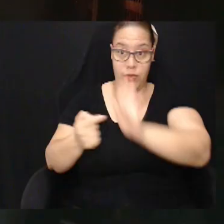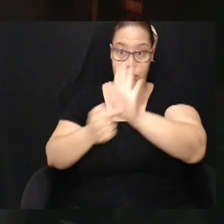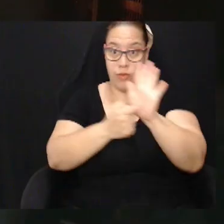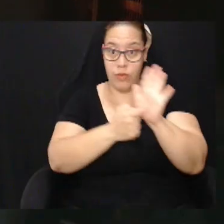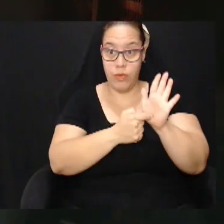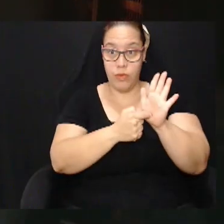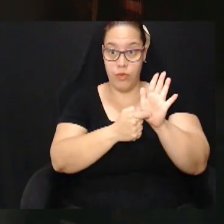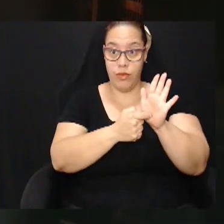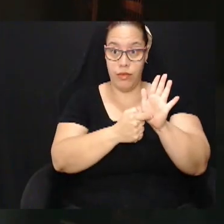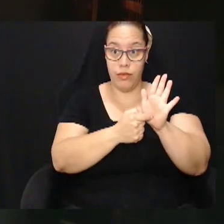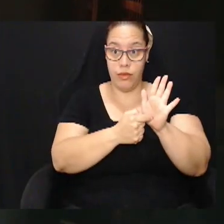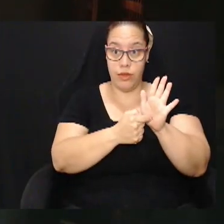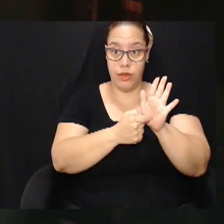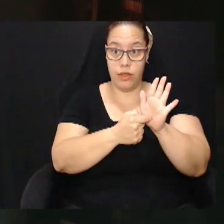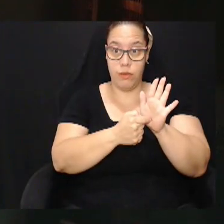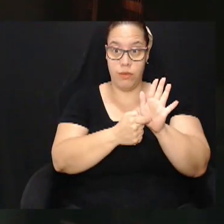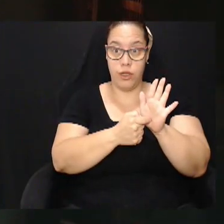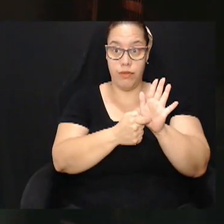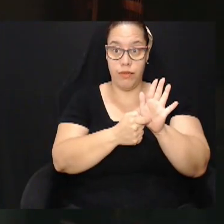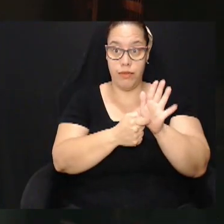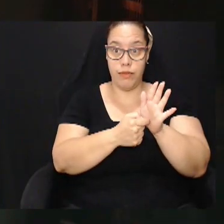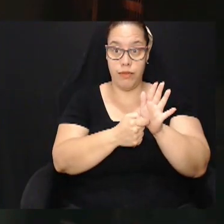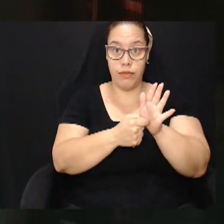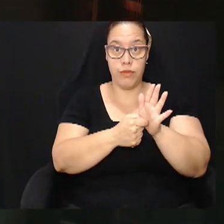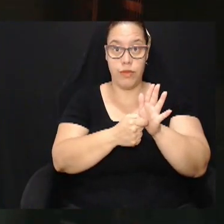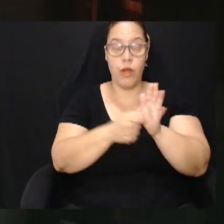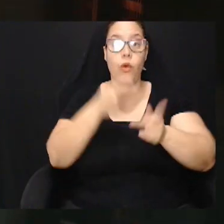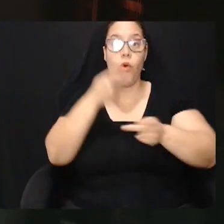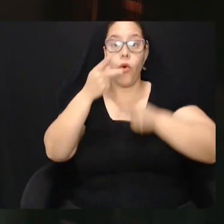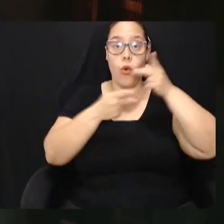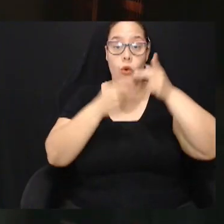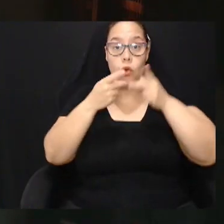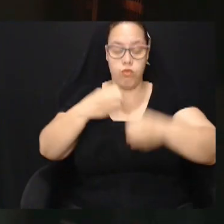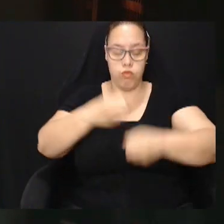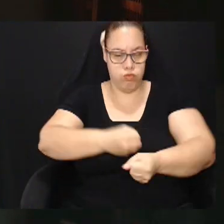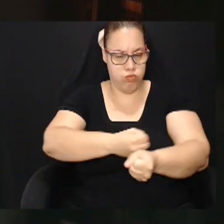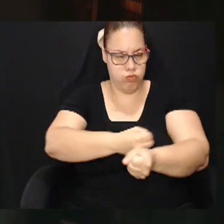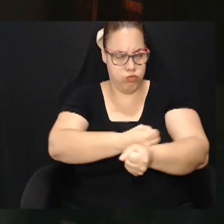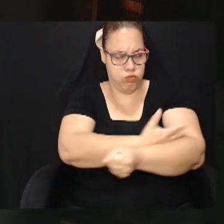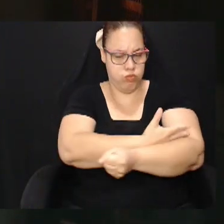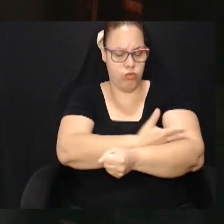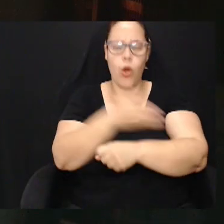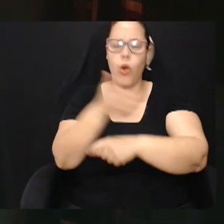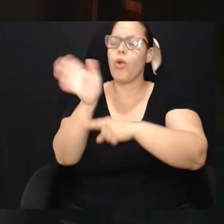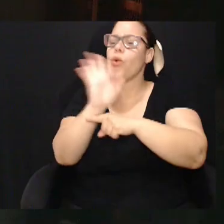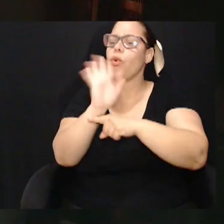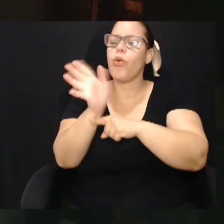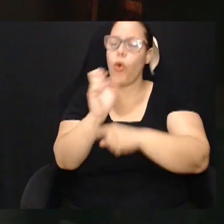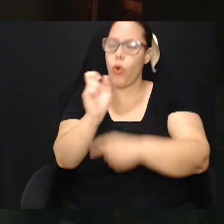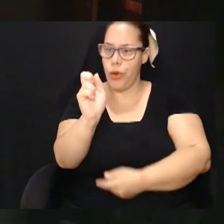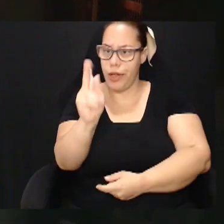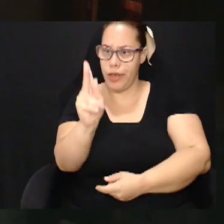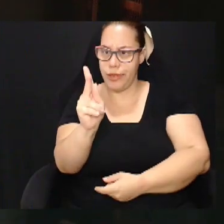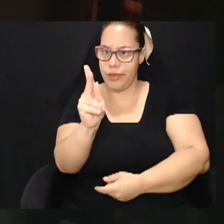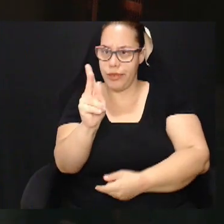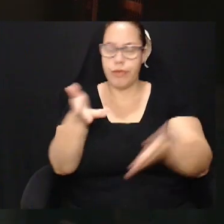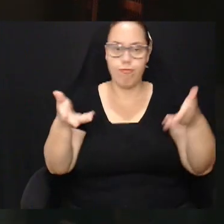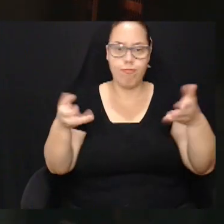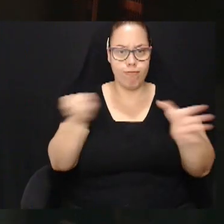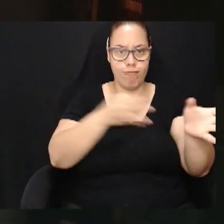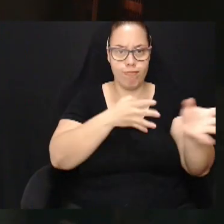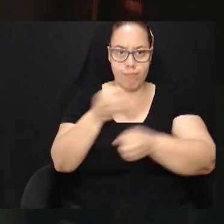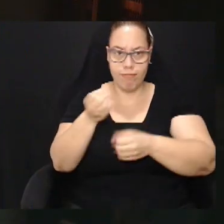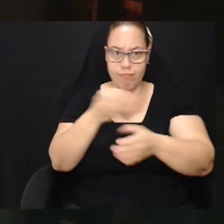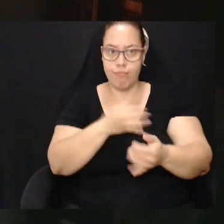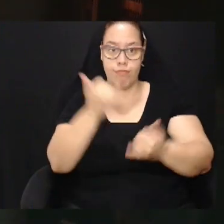vocês e vai mandando aí a sua mensagem, vai falando sobre as suas emoções e os filmes, tá bom? Agora vamos atualizando informação